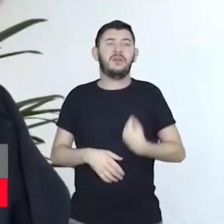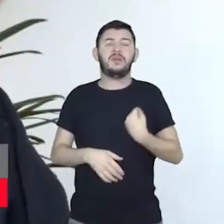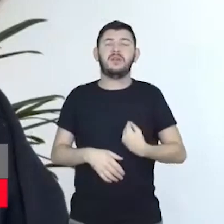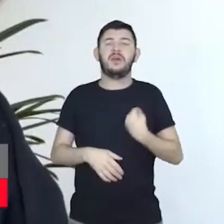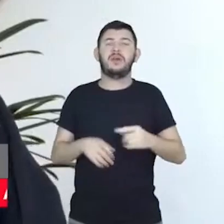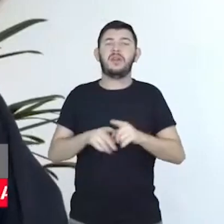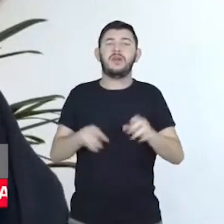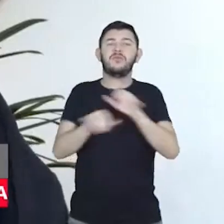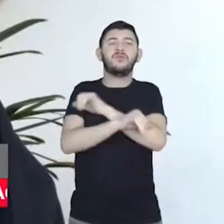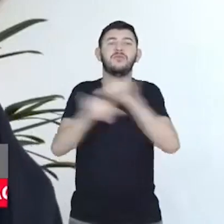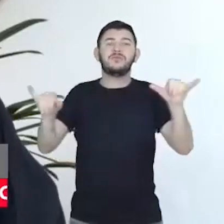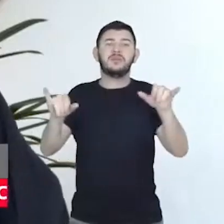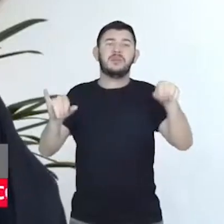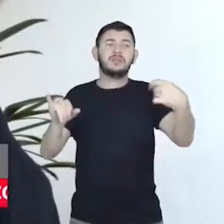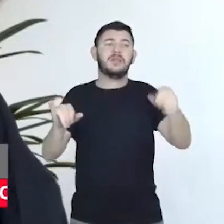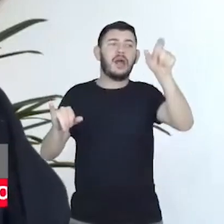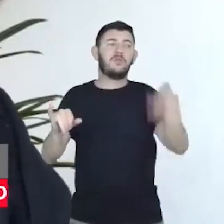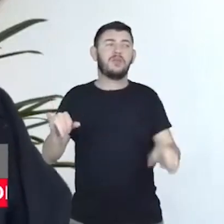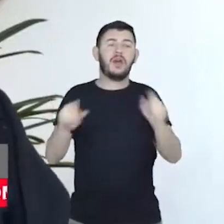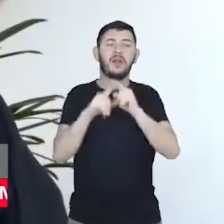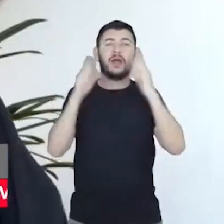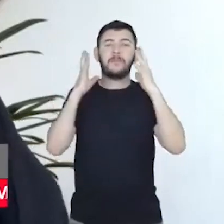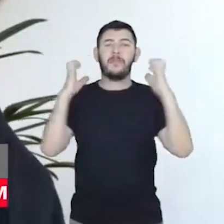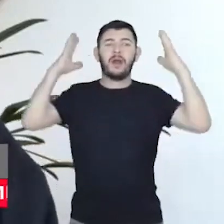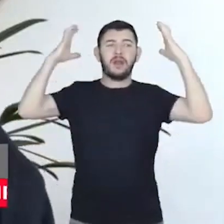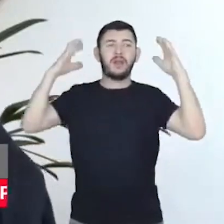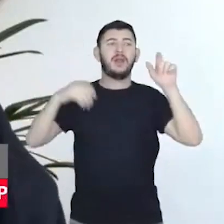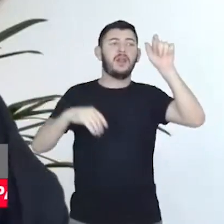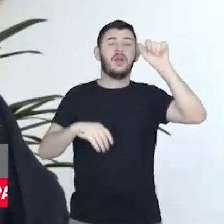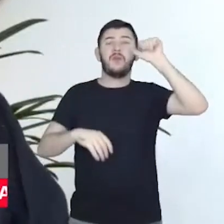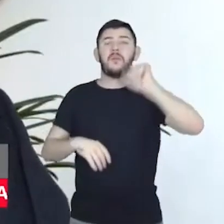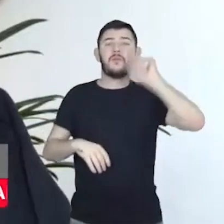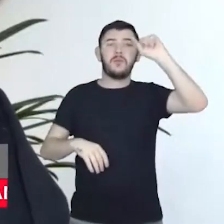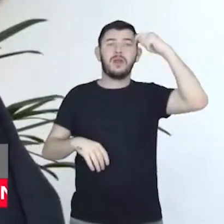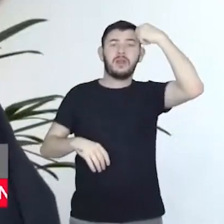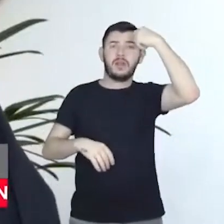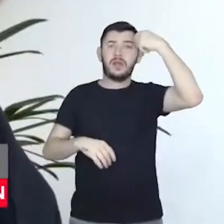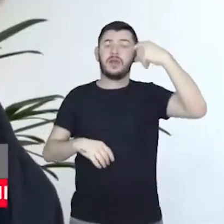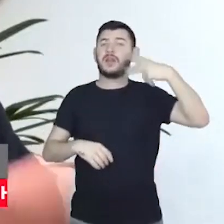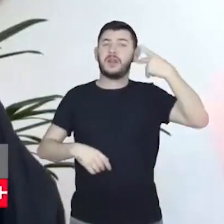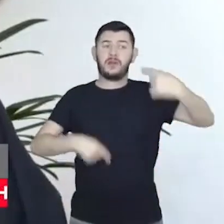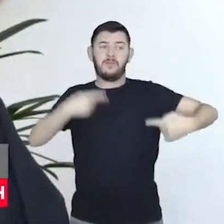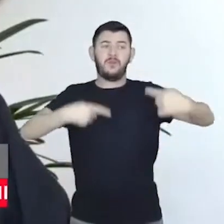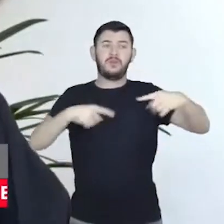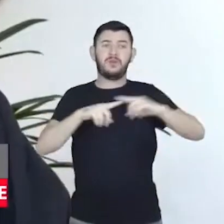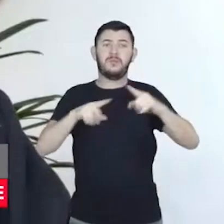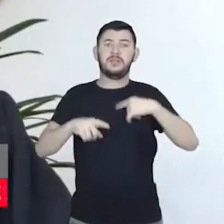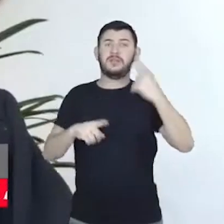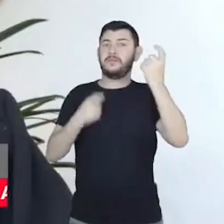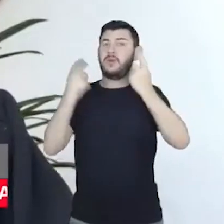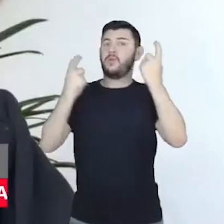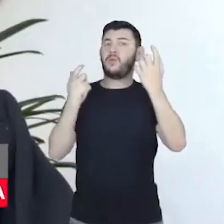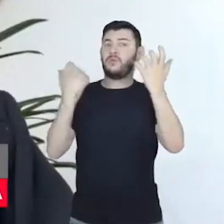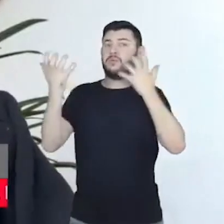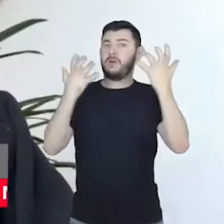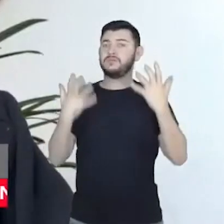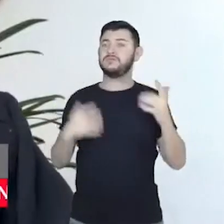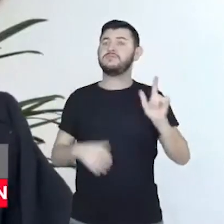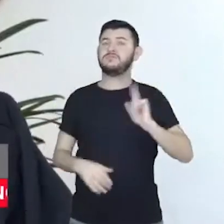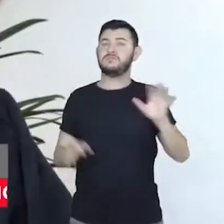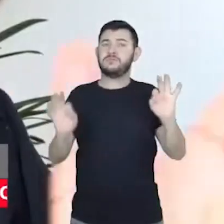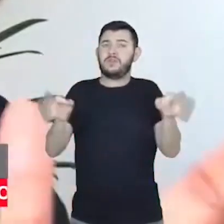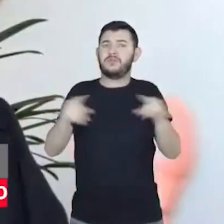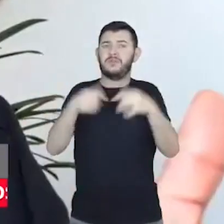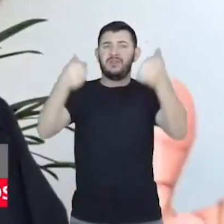foi a Marielle Franco, que era uma mulher negra na política. Então isso dá muito receio, não tem como dizer que